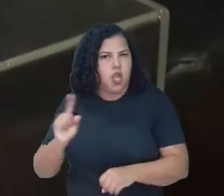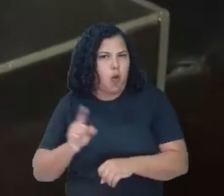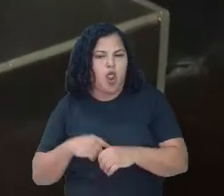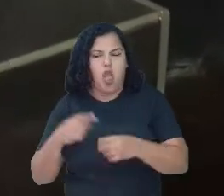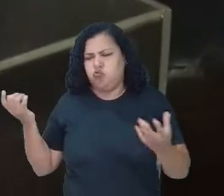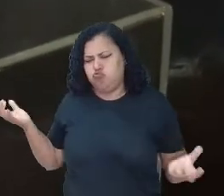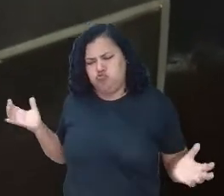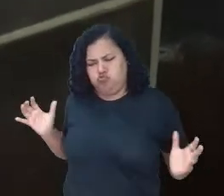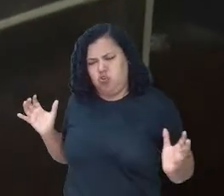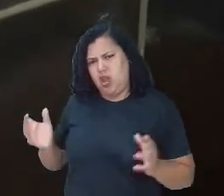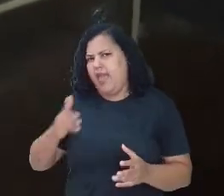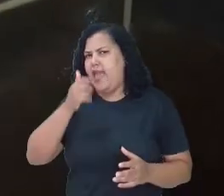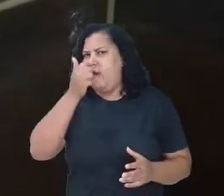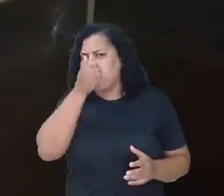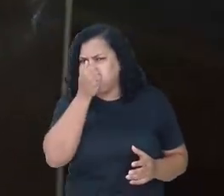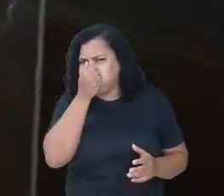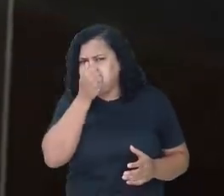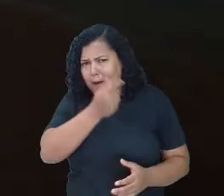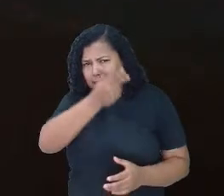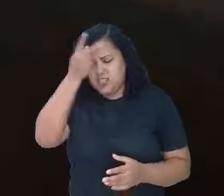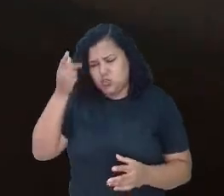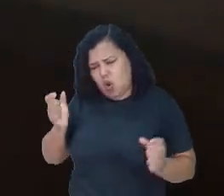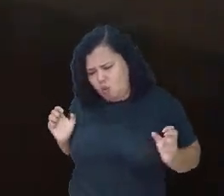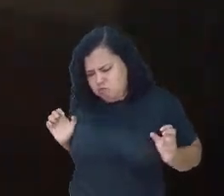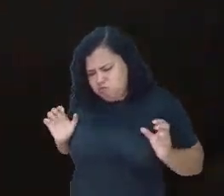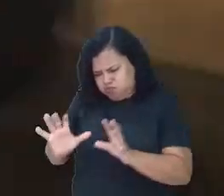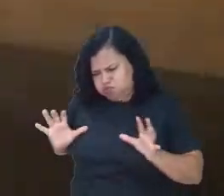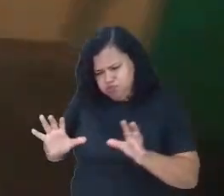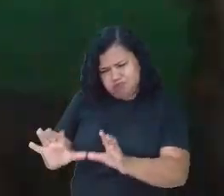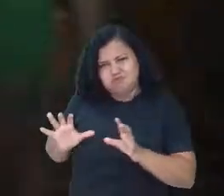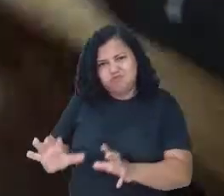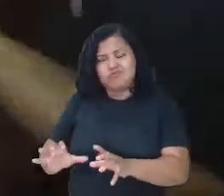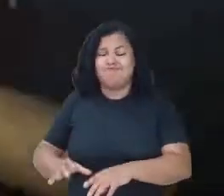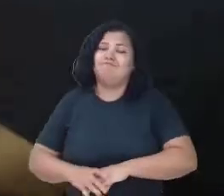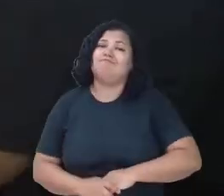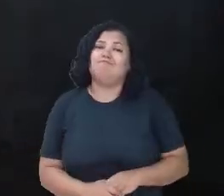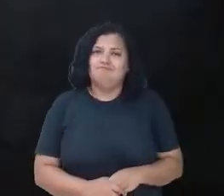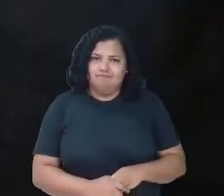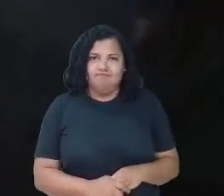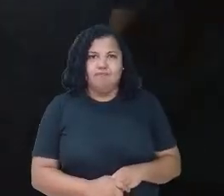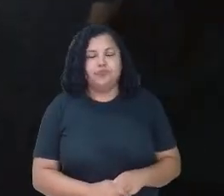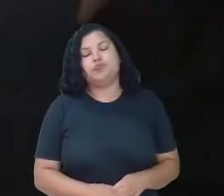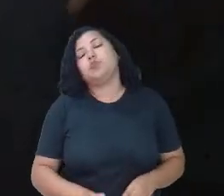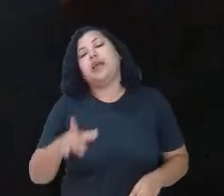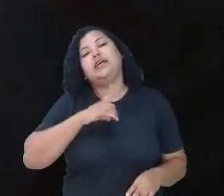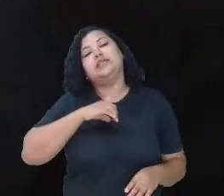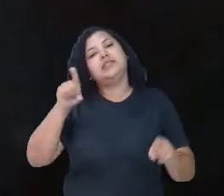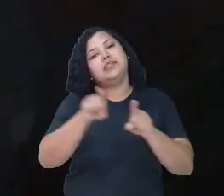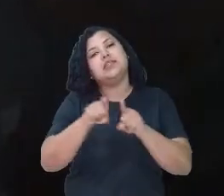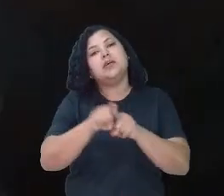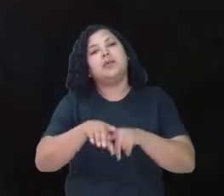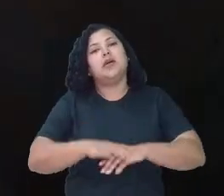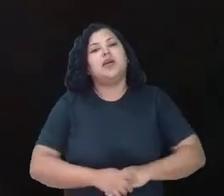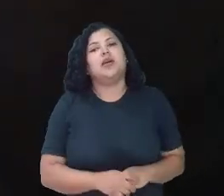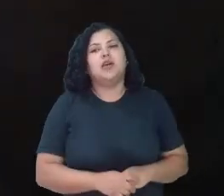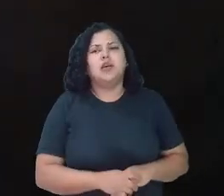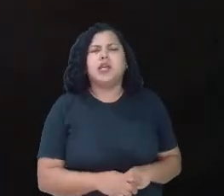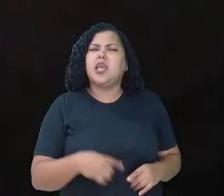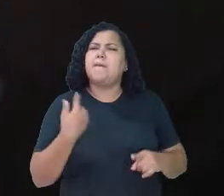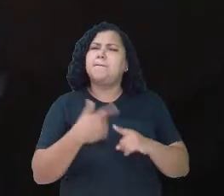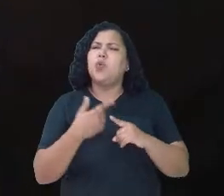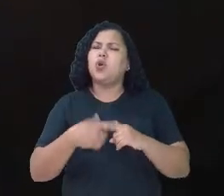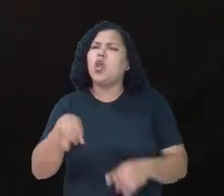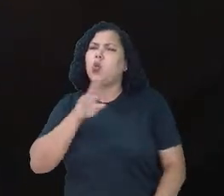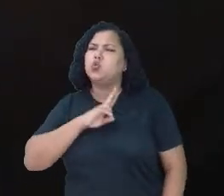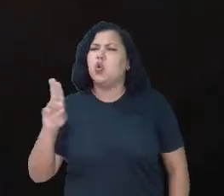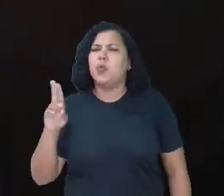Eram muito comuns casos de revolta dentro dos navios. E a gente tem E por que tem esse nome,